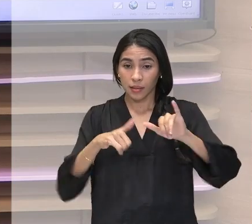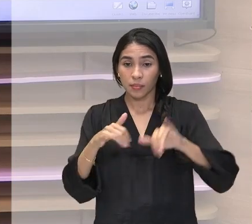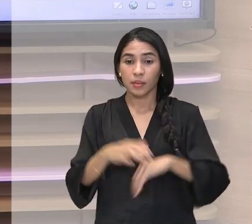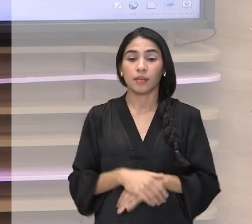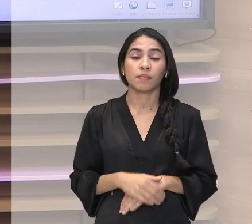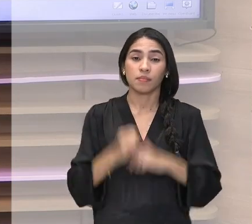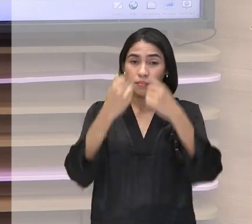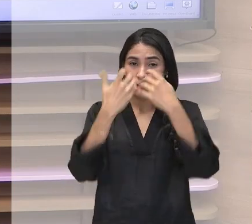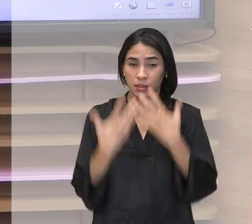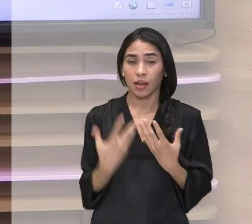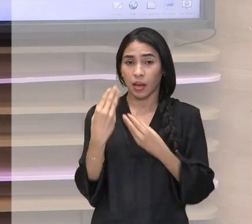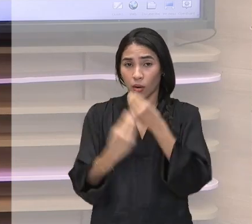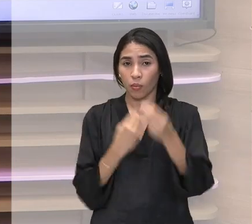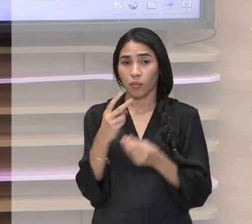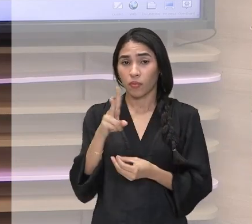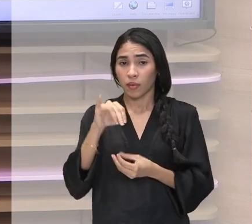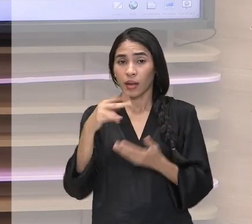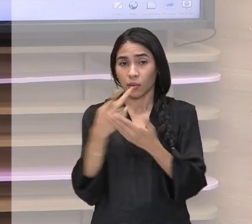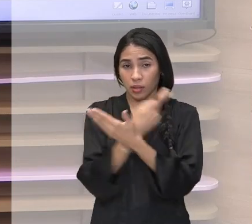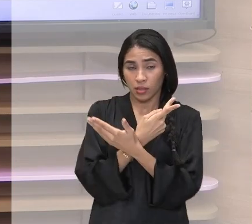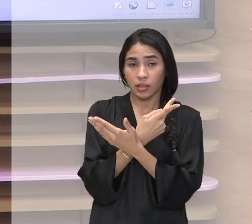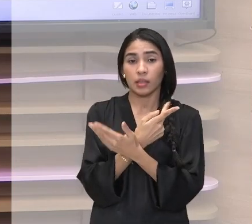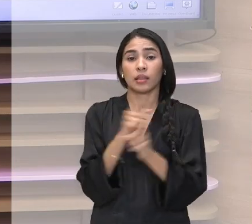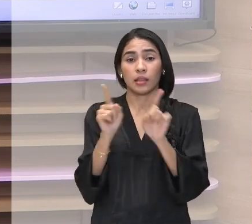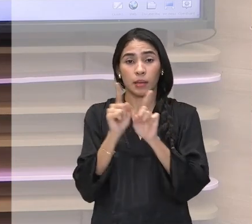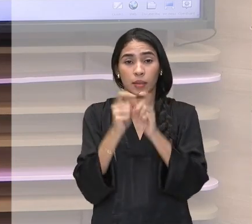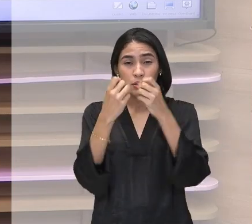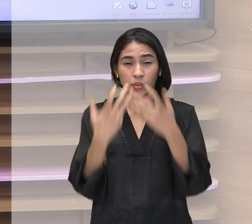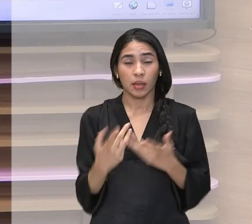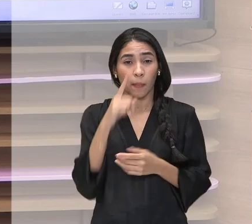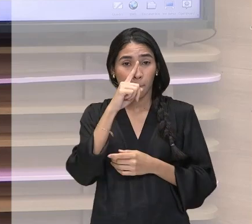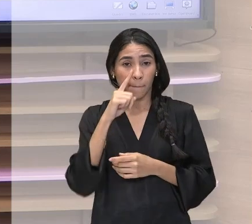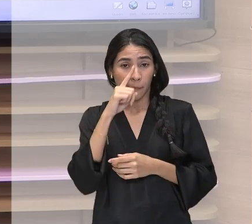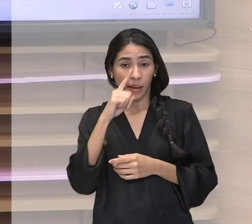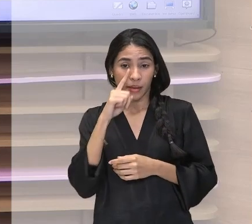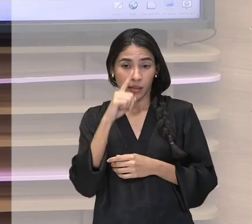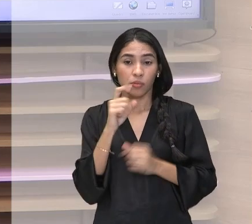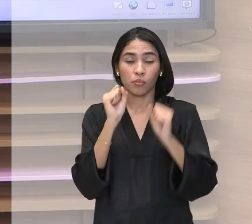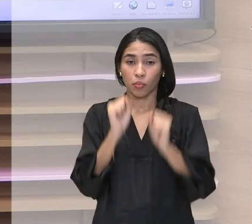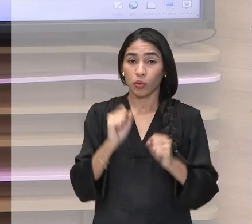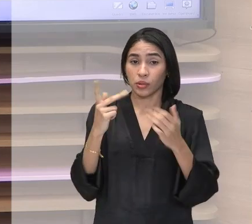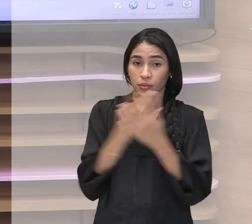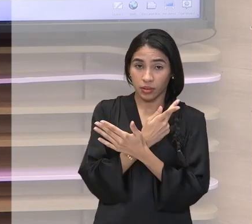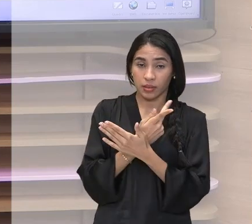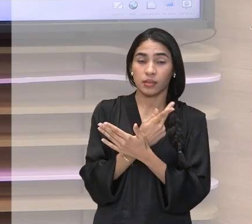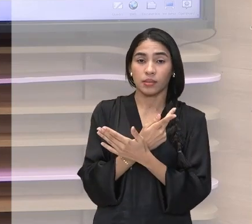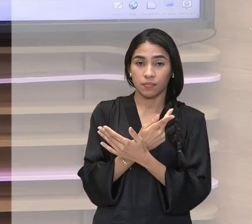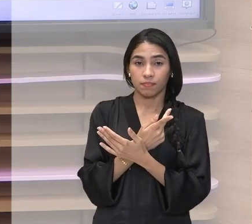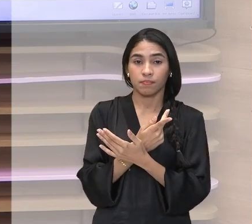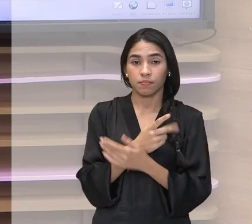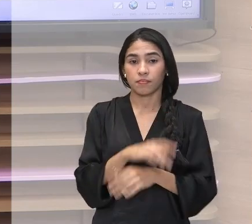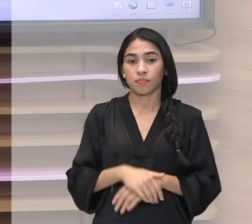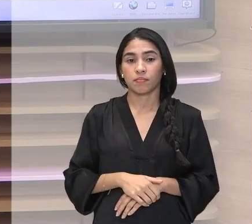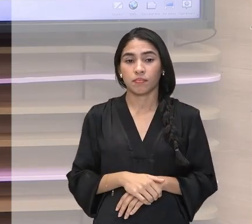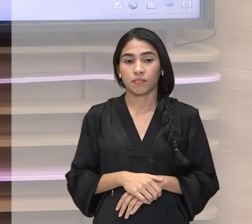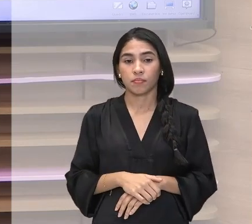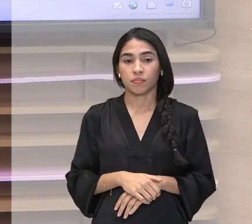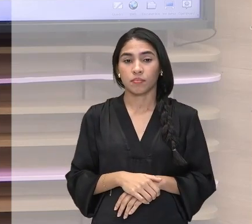de explicar como ocorre esse processo, ela vai falar também dos riscos que são ocasionados, né, a